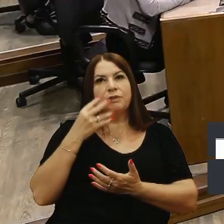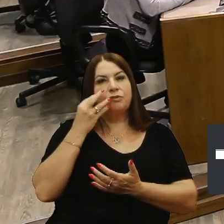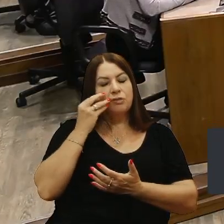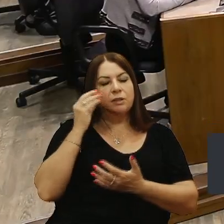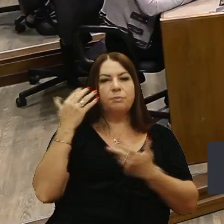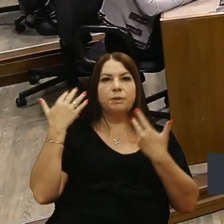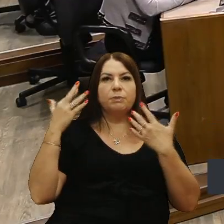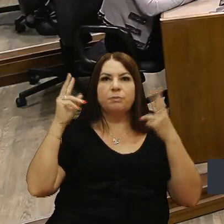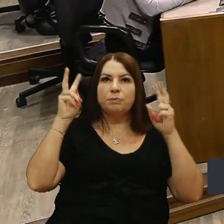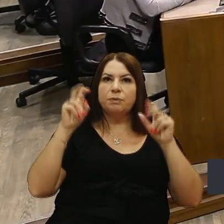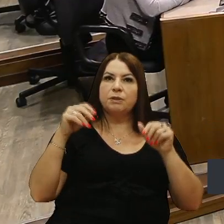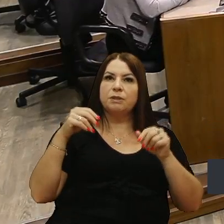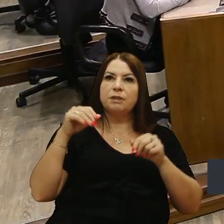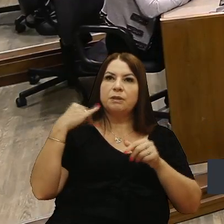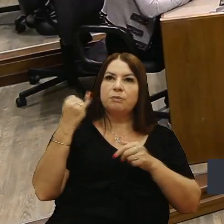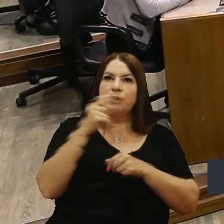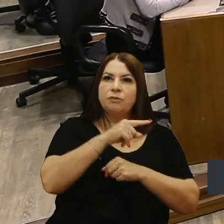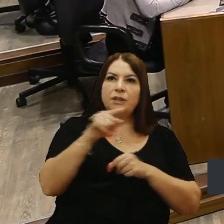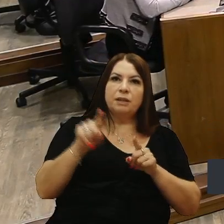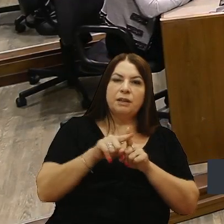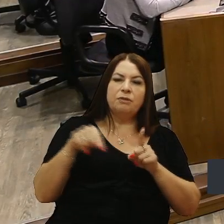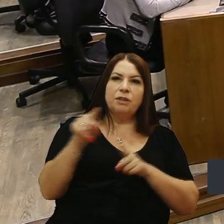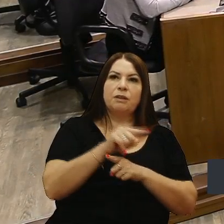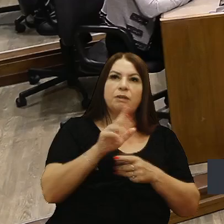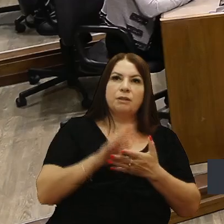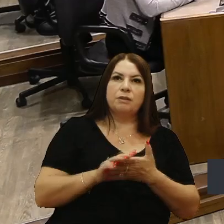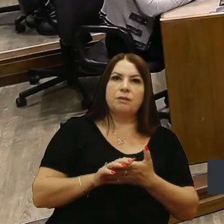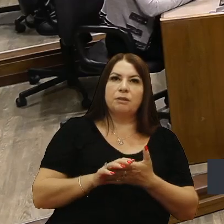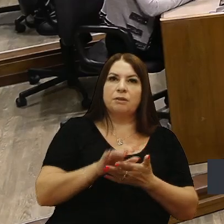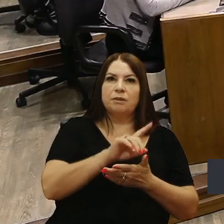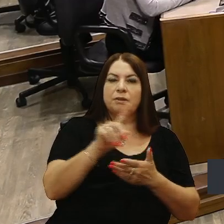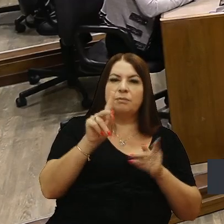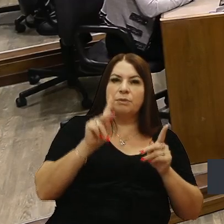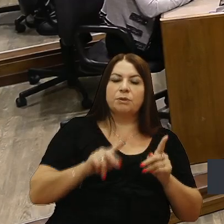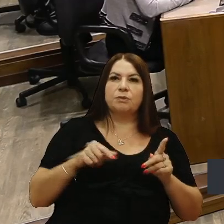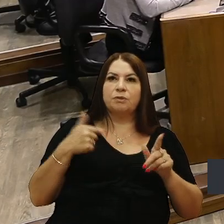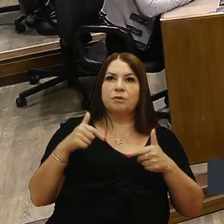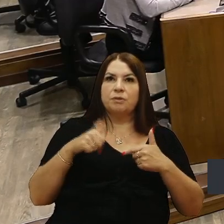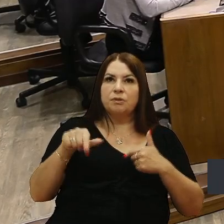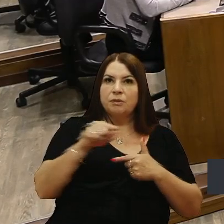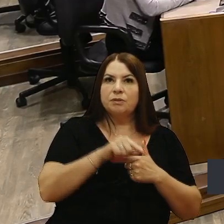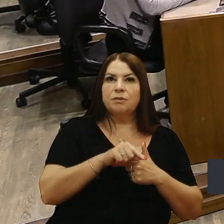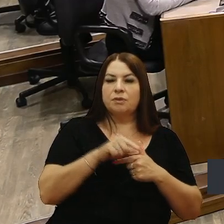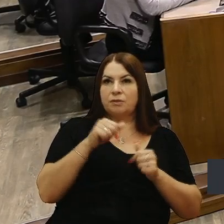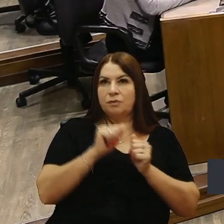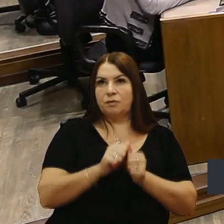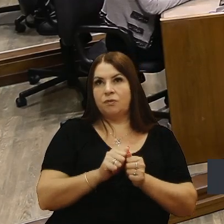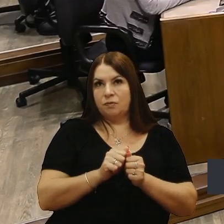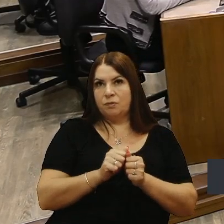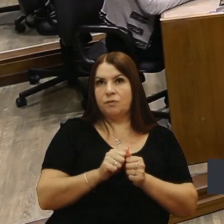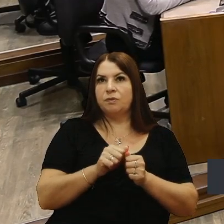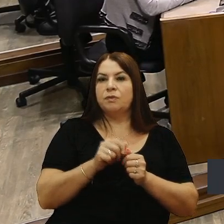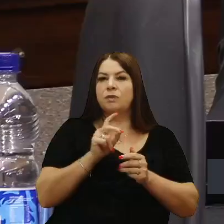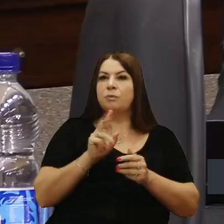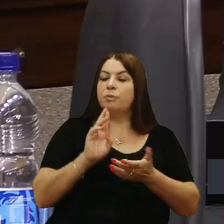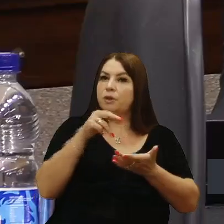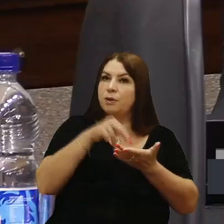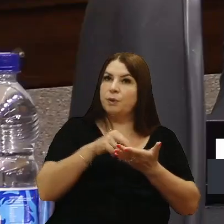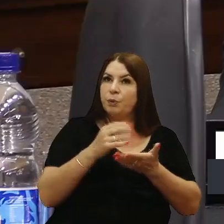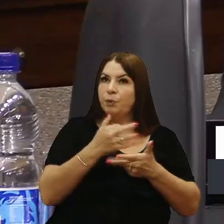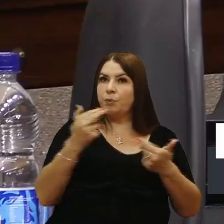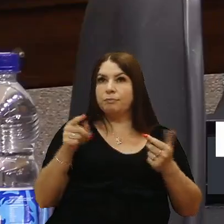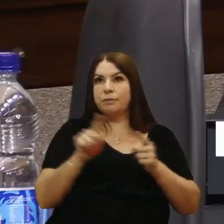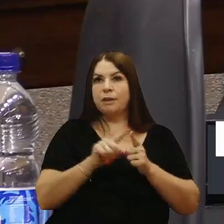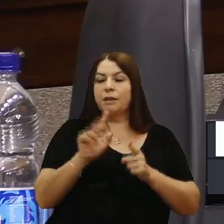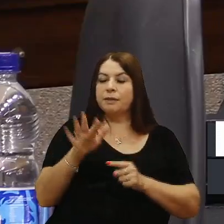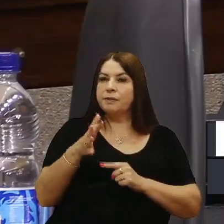tema. Importante escutar os empresários, importante escutar as pessoas, os trabalhadores, para ter uma real situação. Às